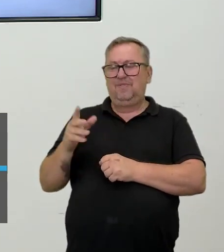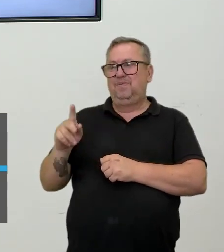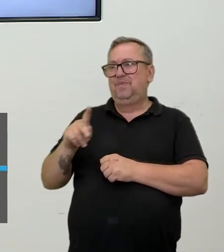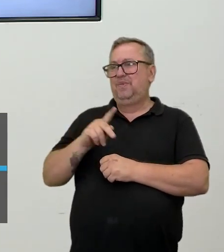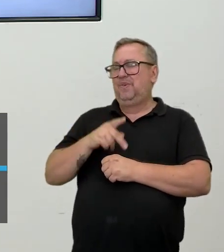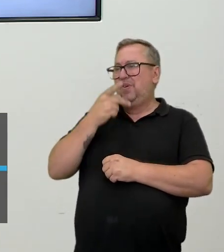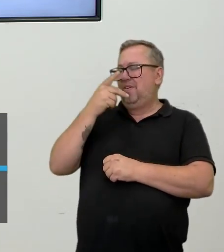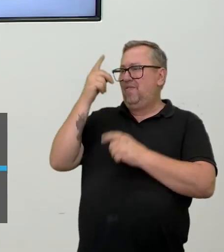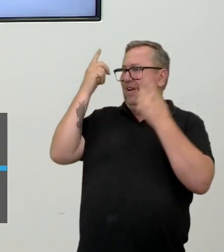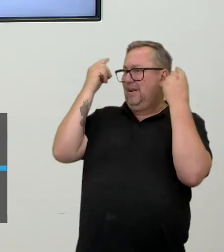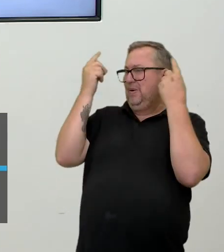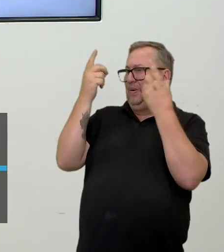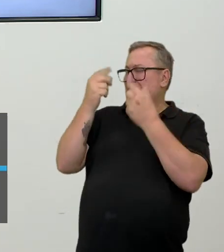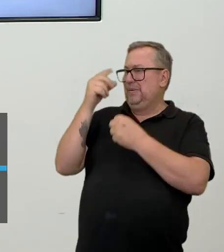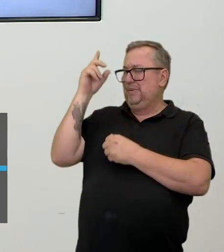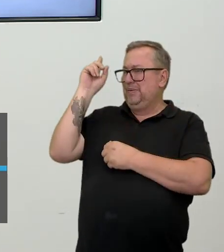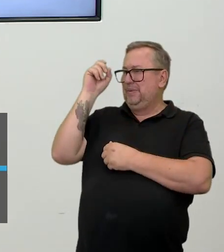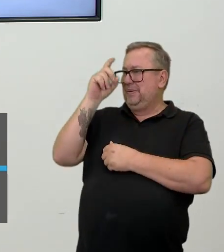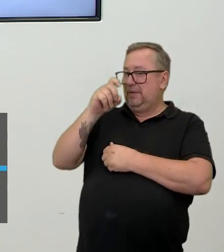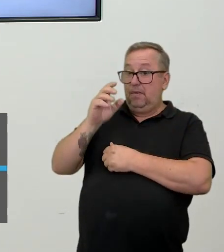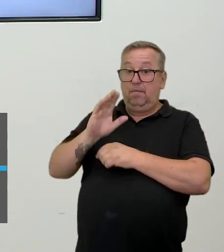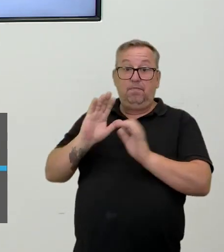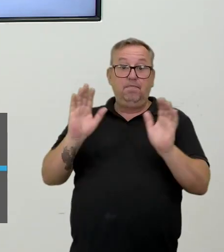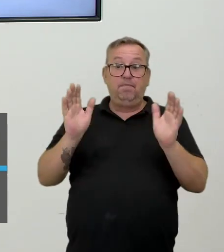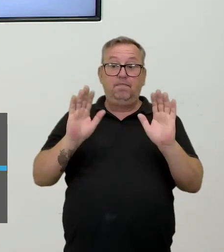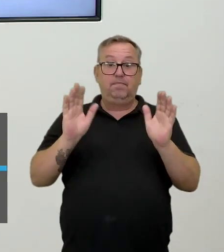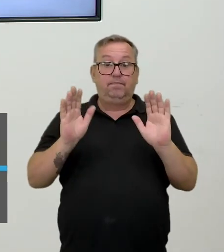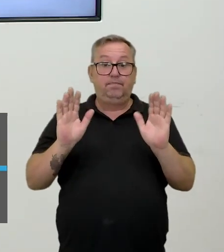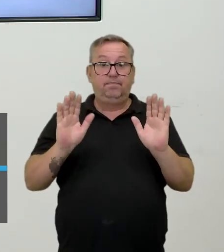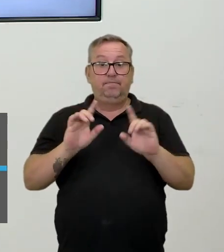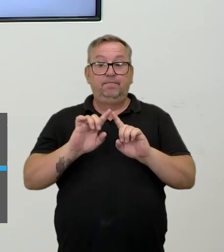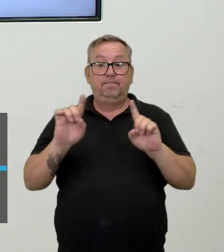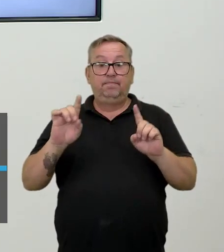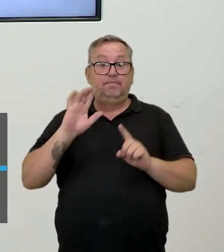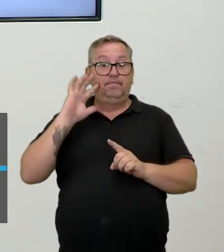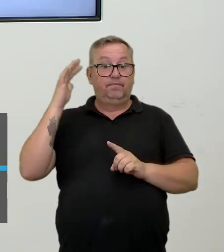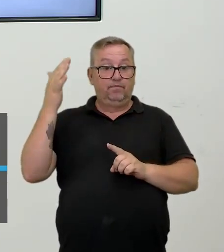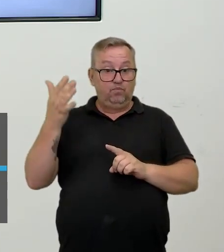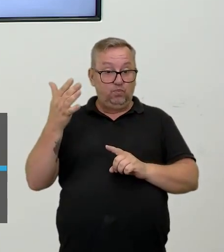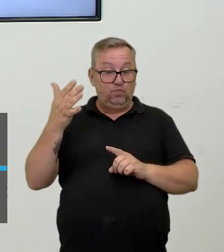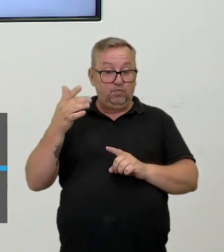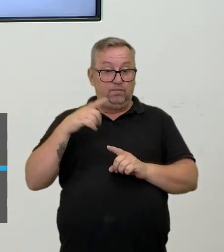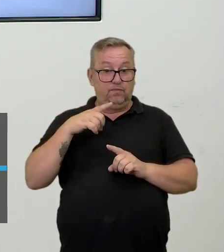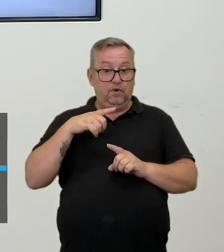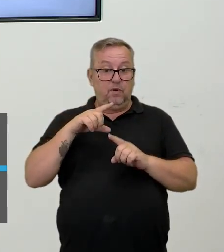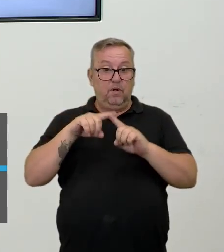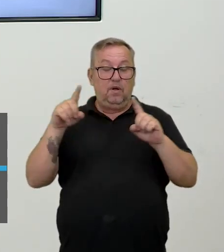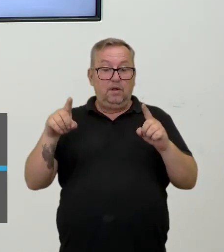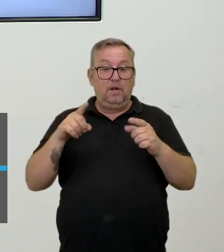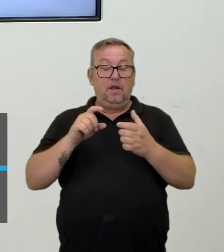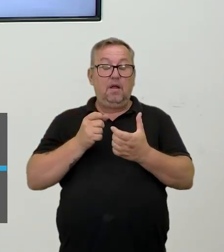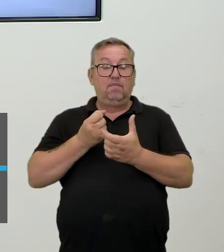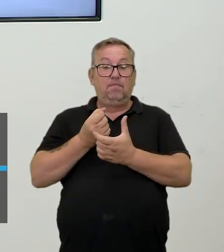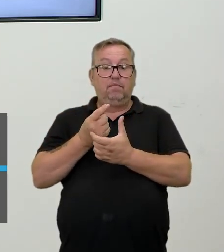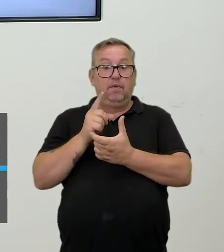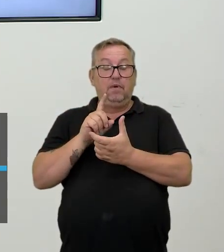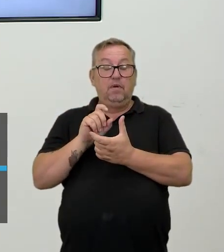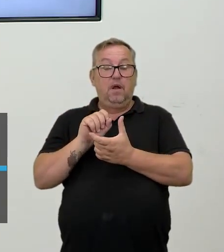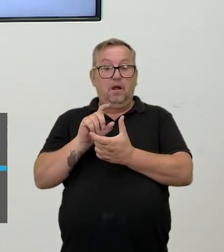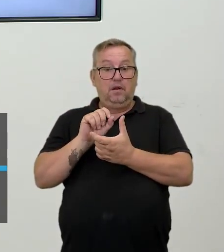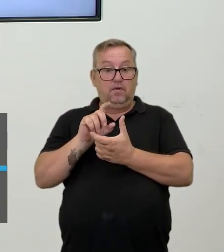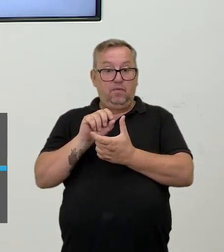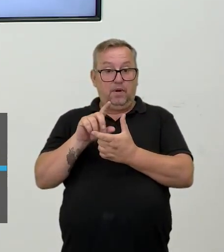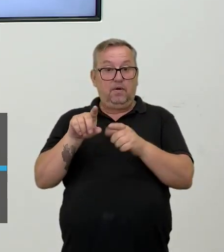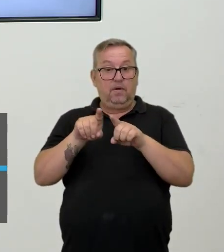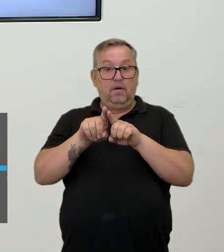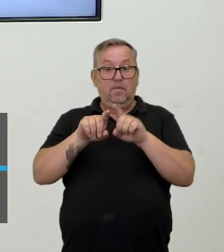falando grego, né? Não é isso. Tá? Então acontece, quando você tem uma progressão aritmética, tá? E aqui